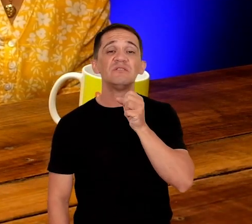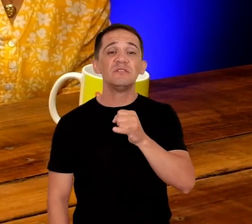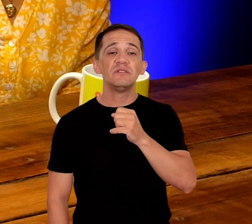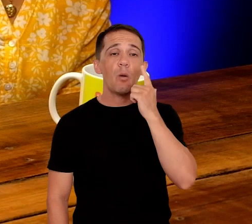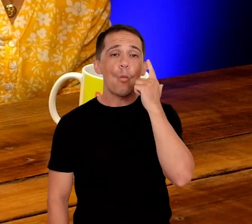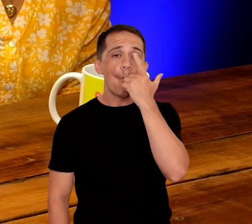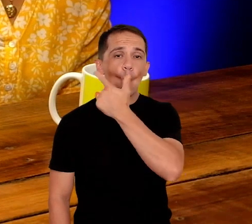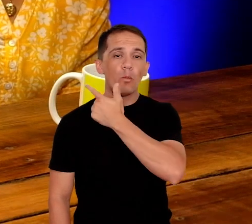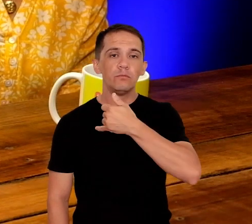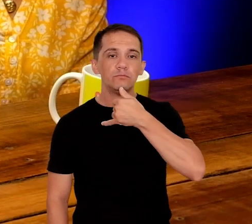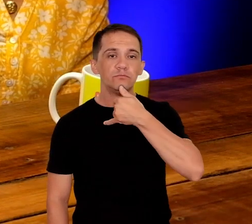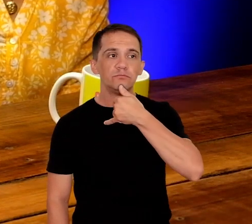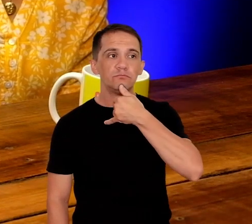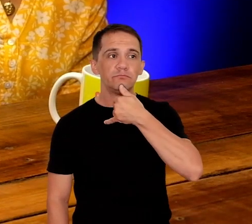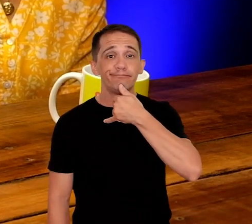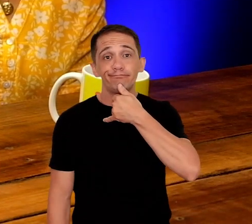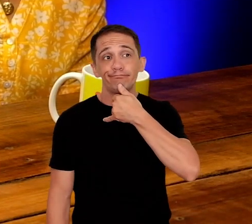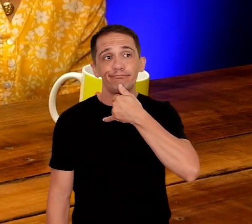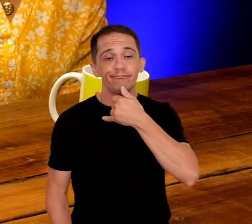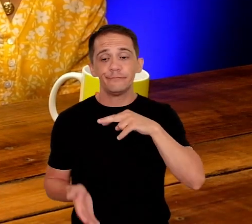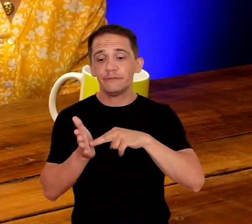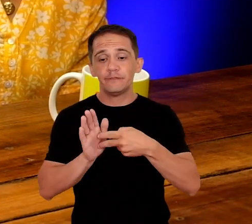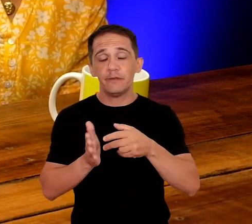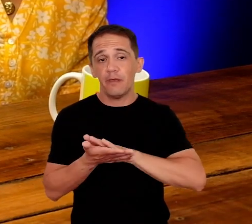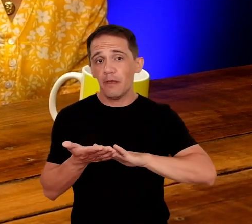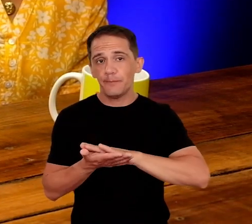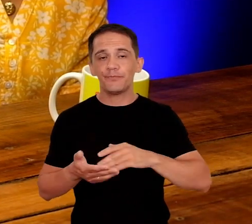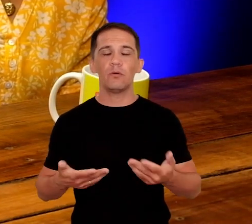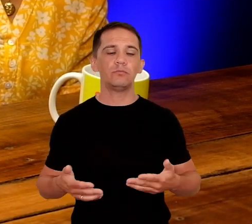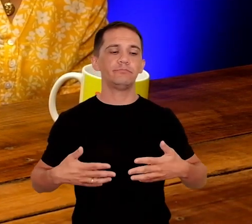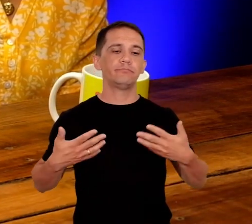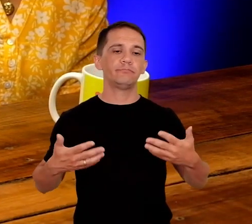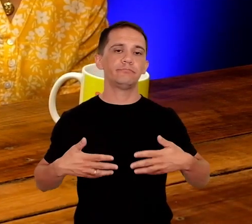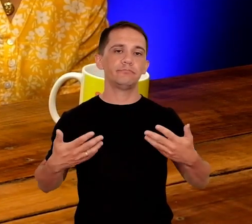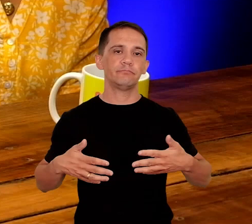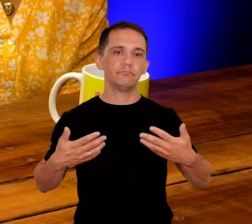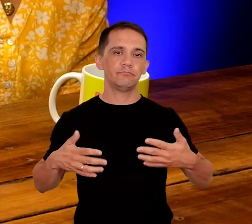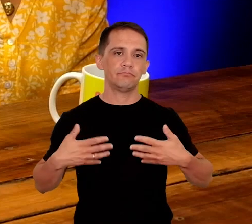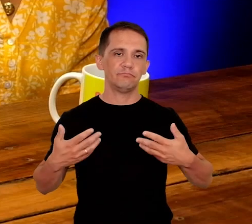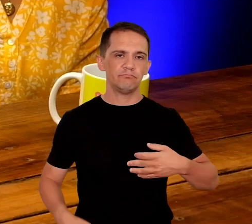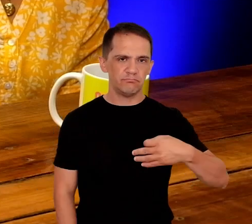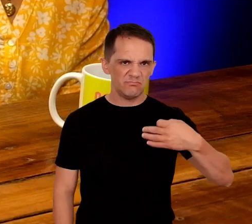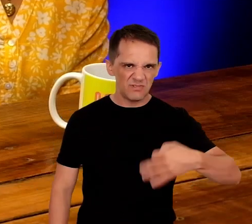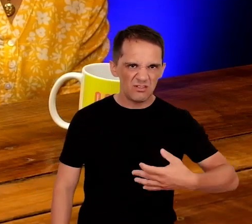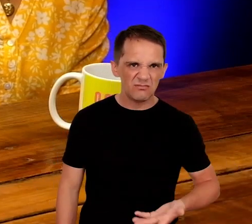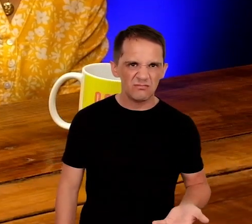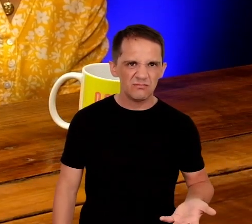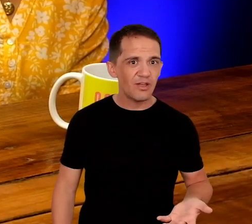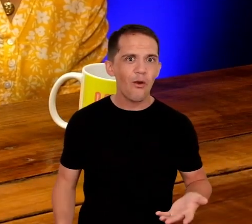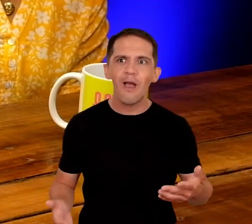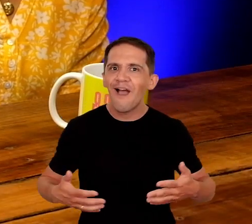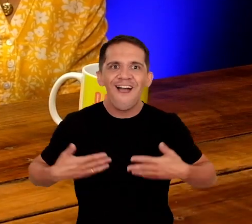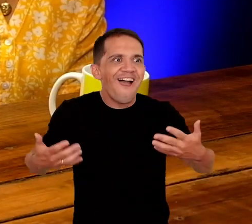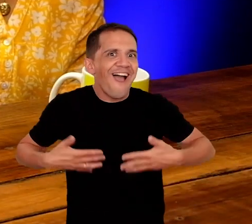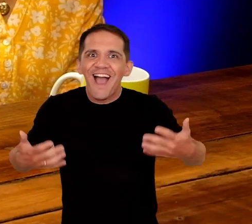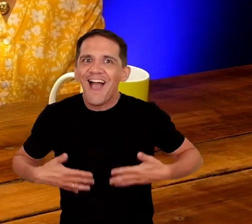fica meio sem sentido, né? Ou, por exemplo, sinal de animado. Uhum. Mas se eu não fizer o